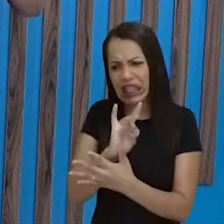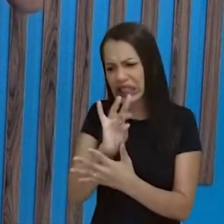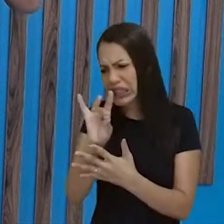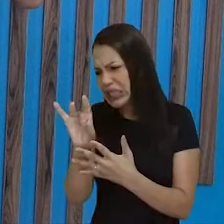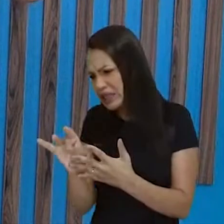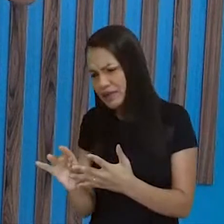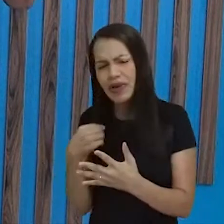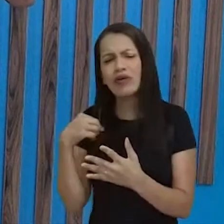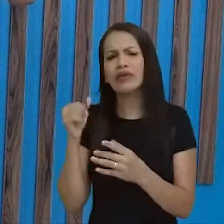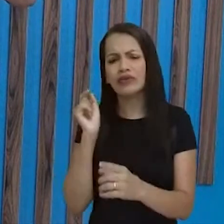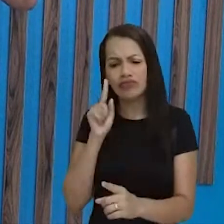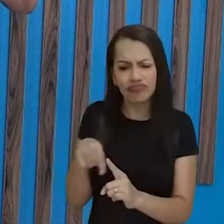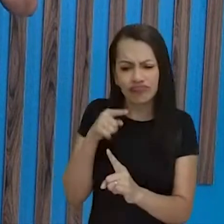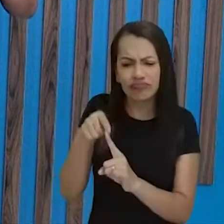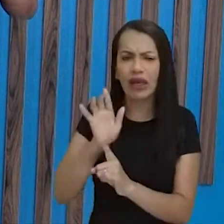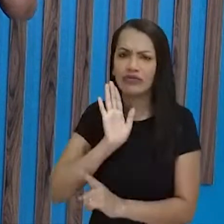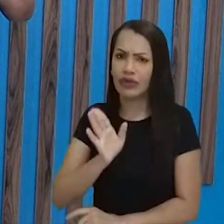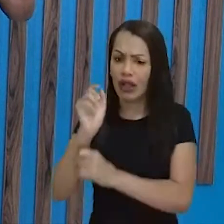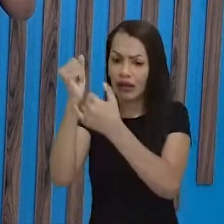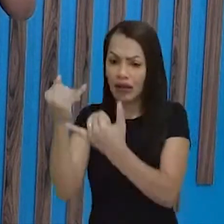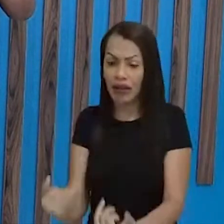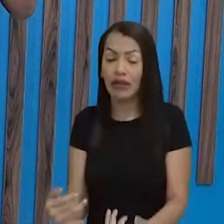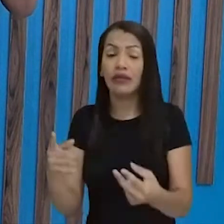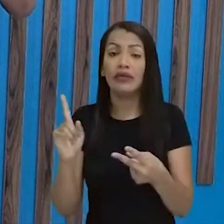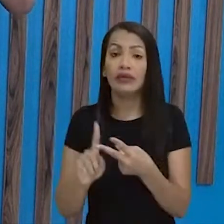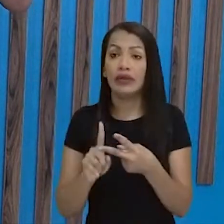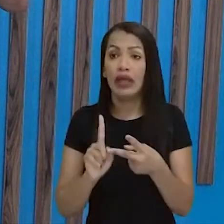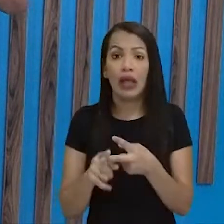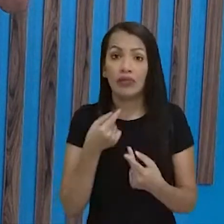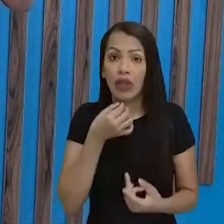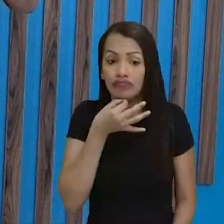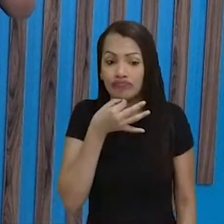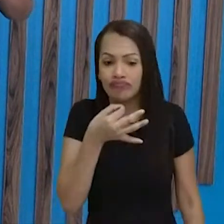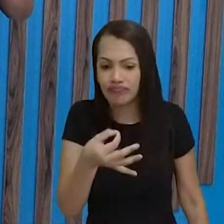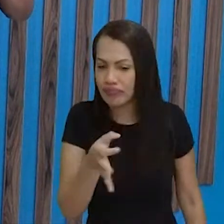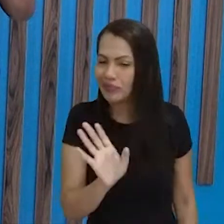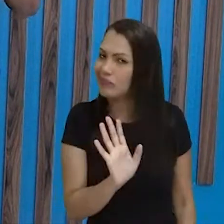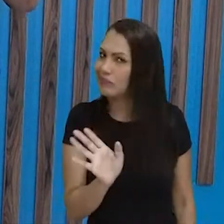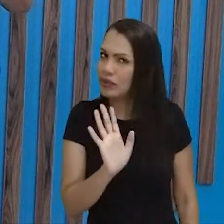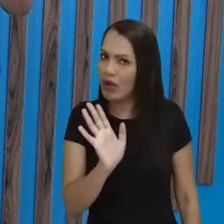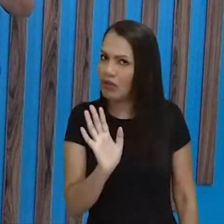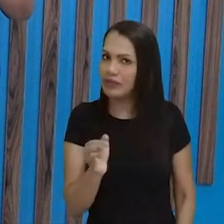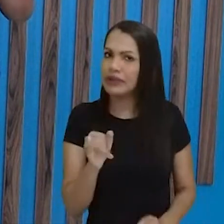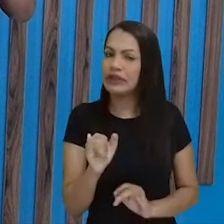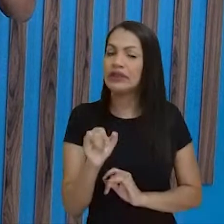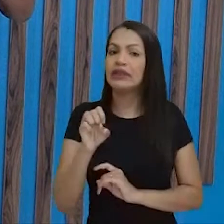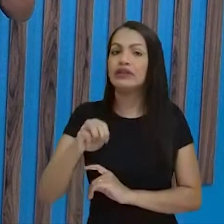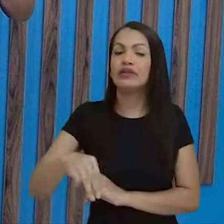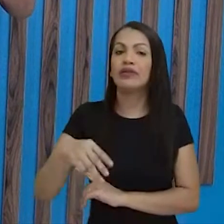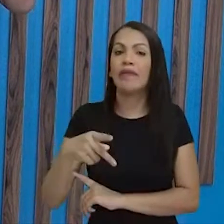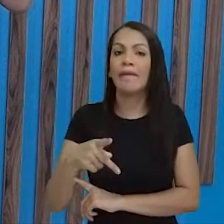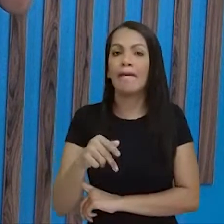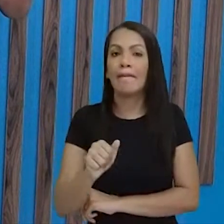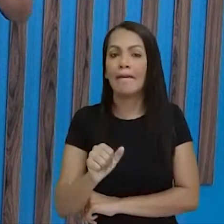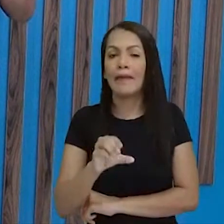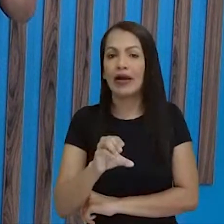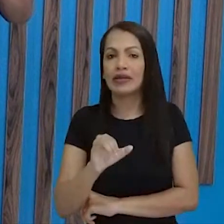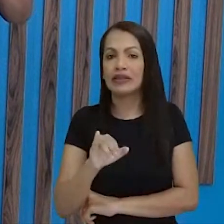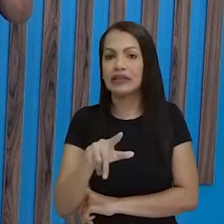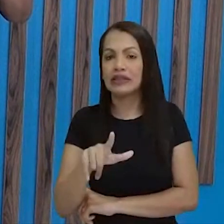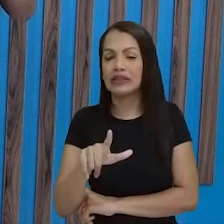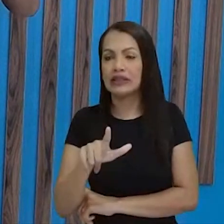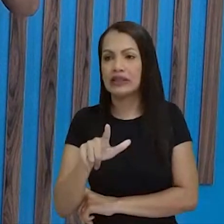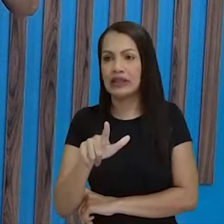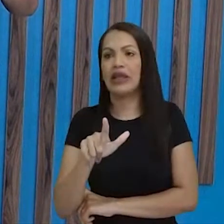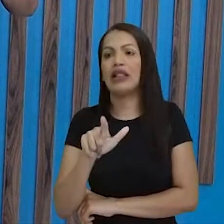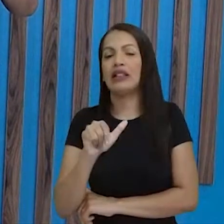assunto. E imparcial porque não vai dar a opinião do jornalista ou de quem está aí narrando essa